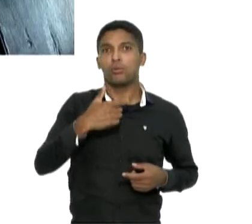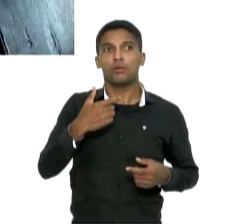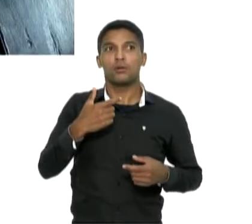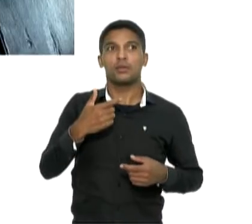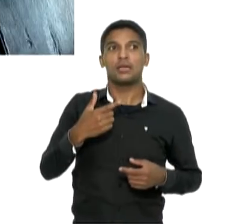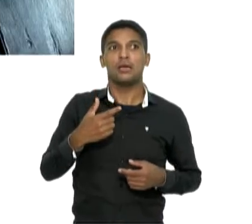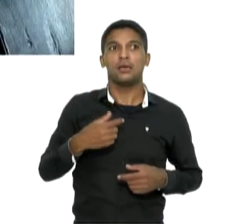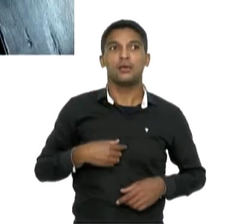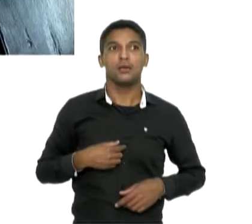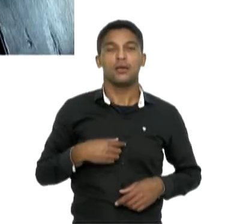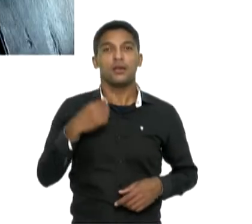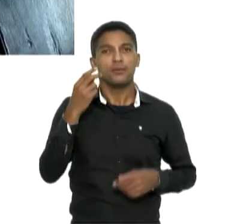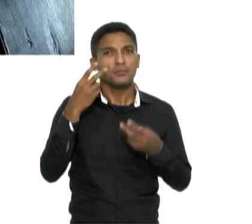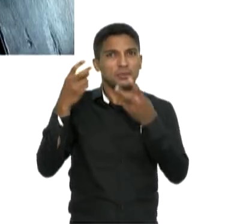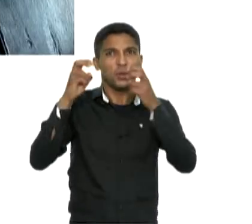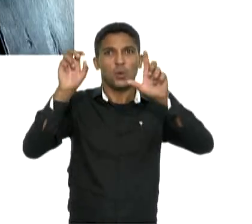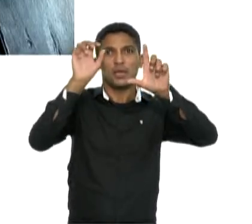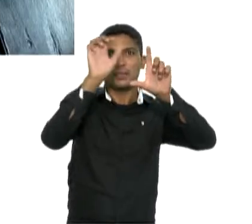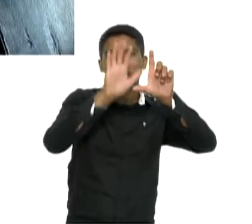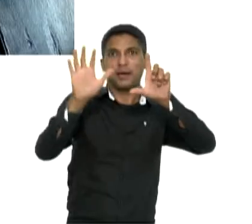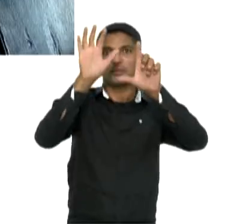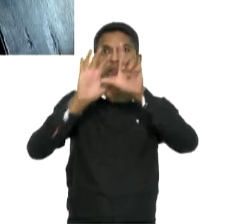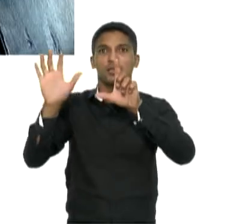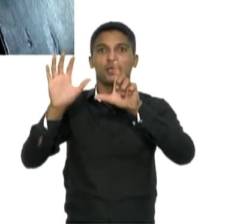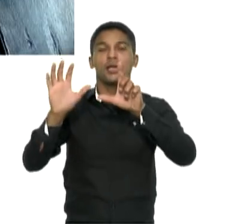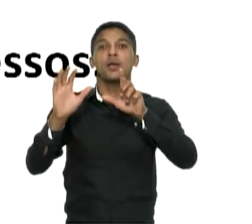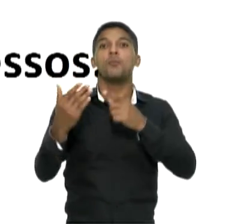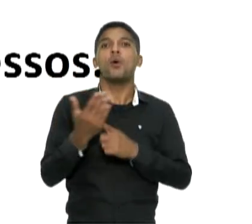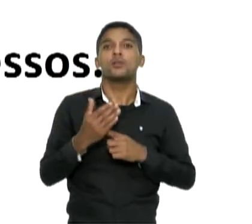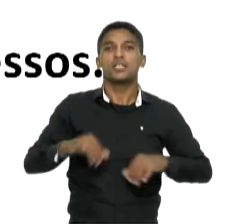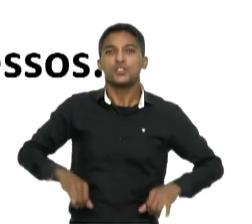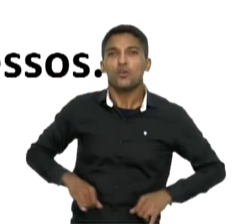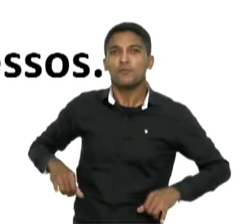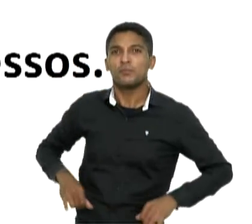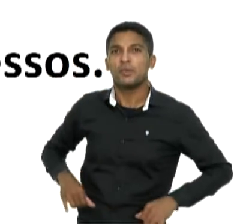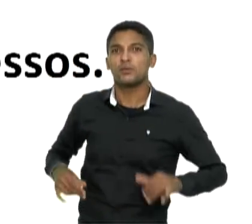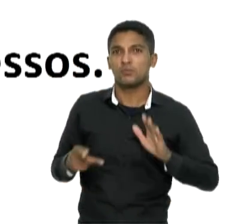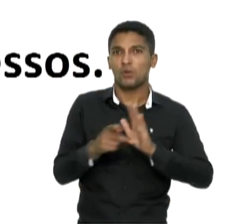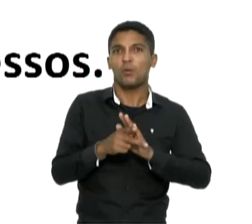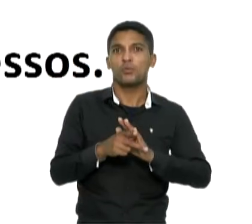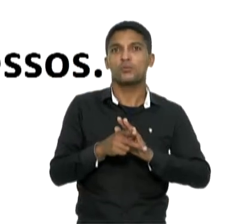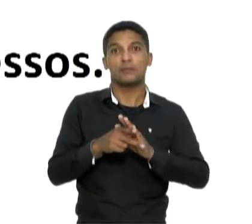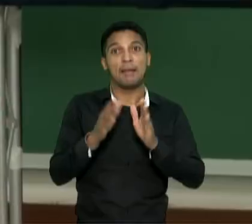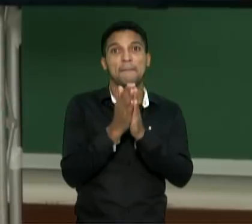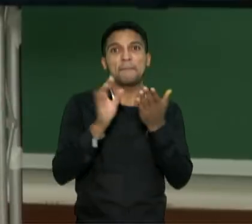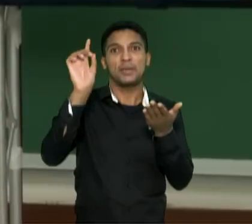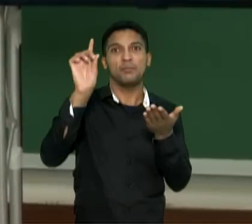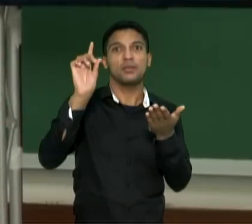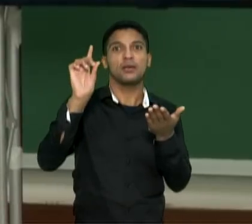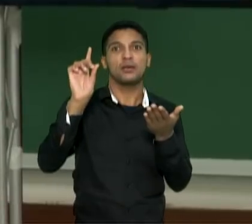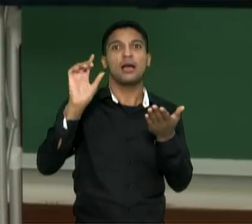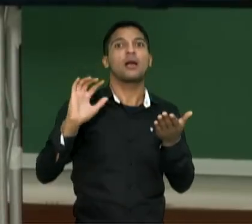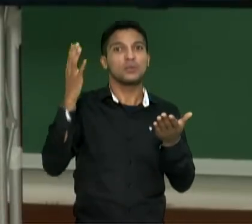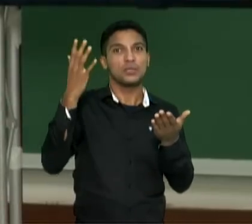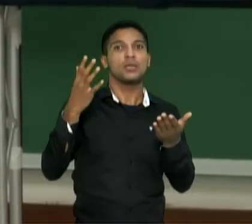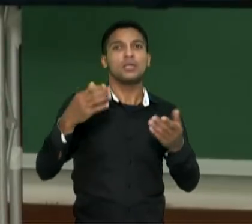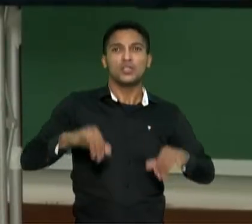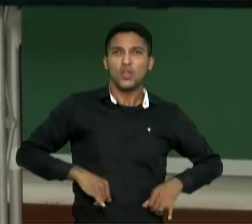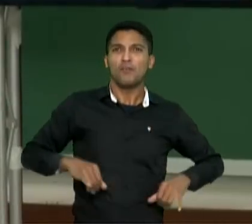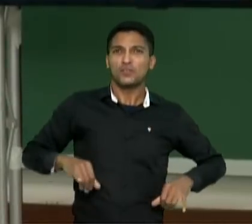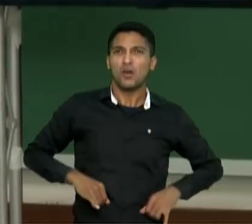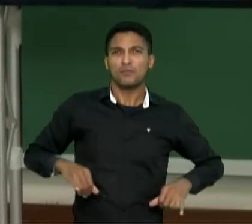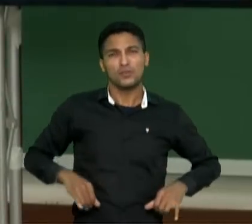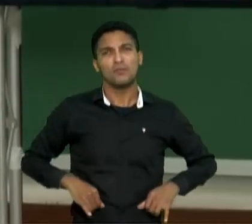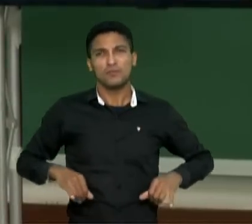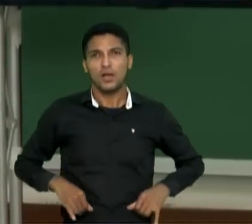que tem várias passagens da Bíblia que ele esculpiu. Aqui, o nome daquela obra é Passos da Paixão de